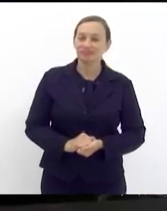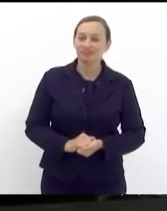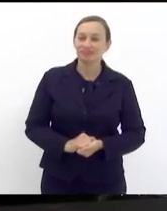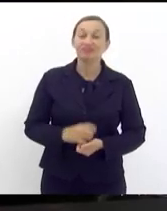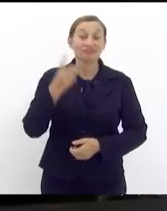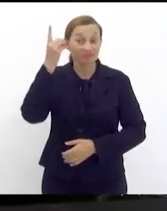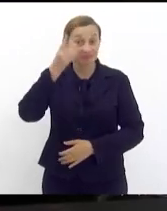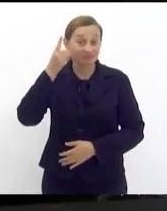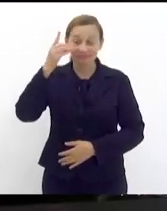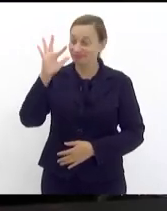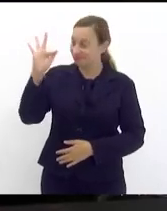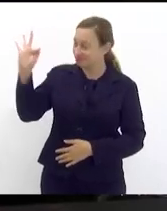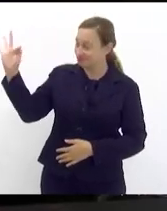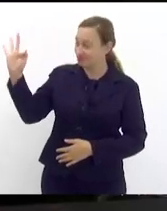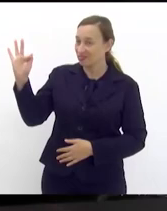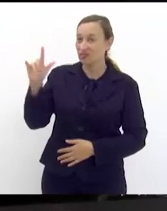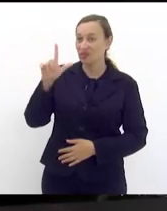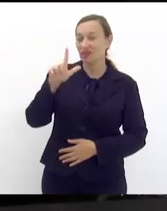federal,